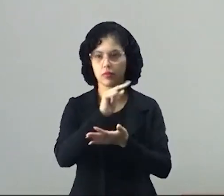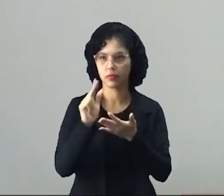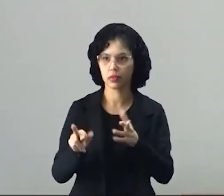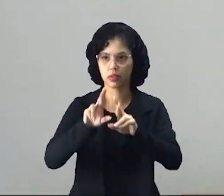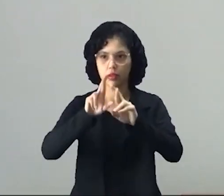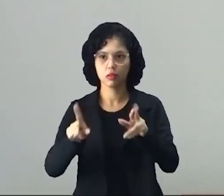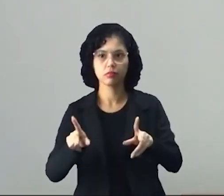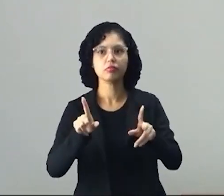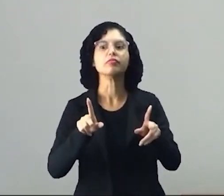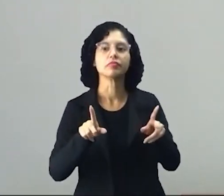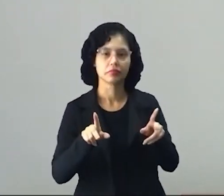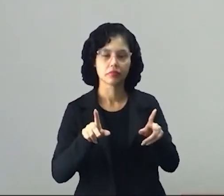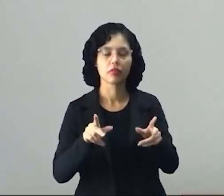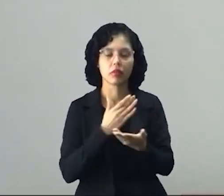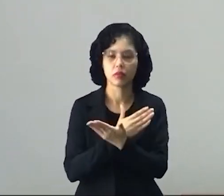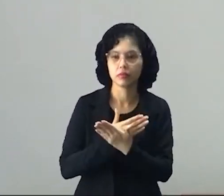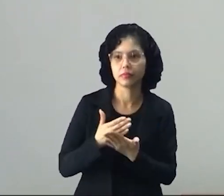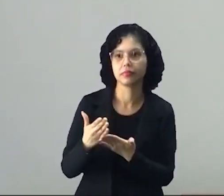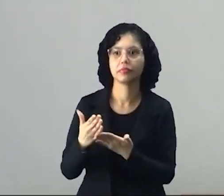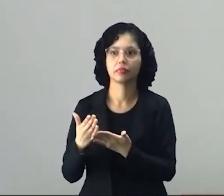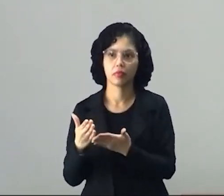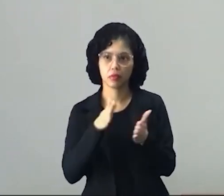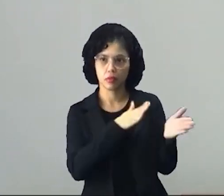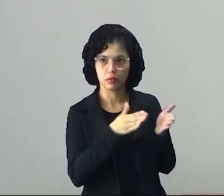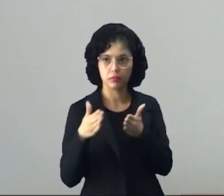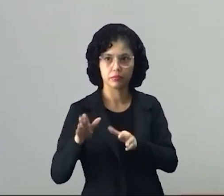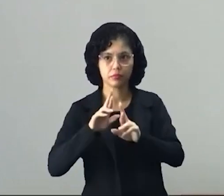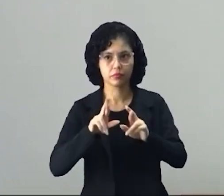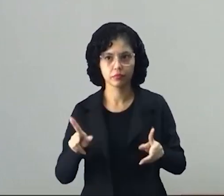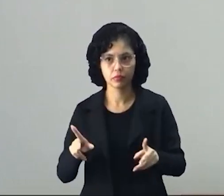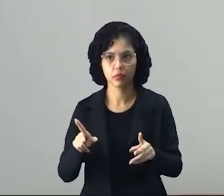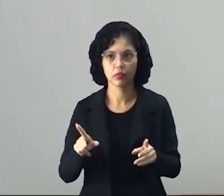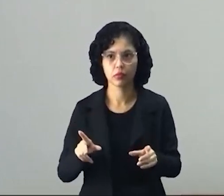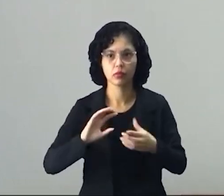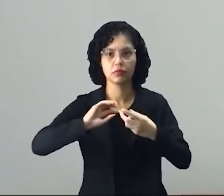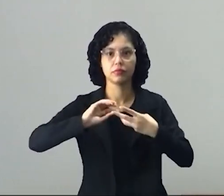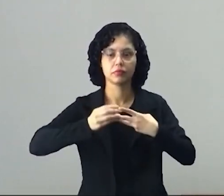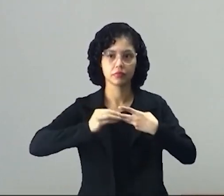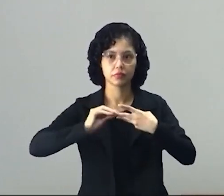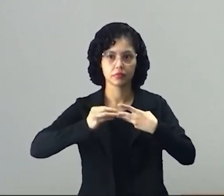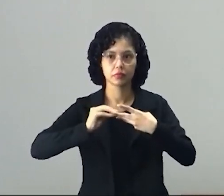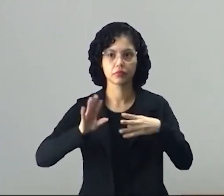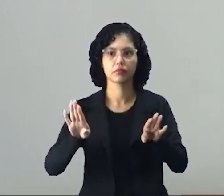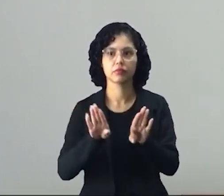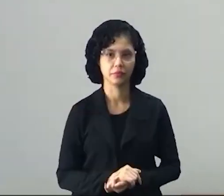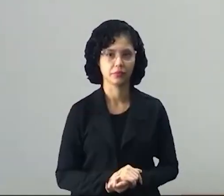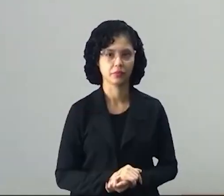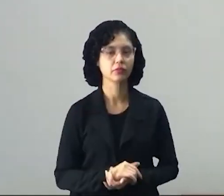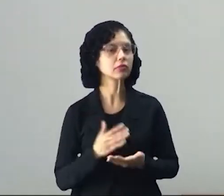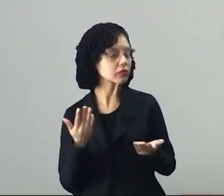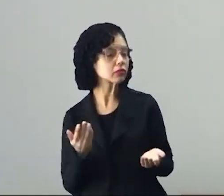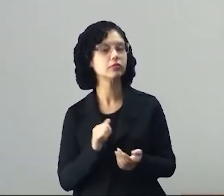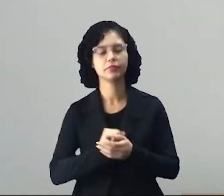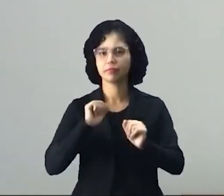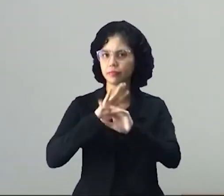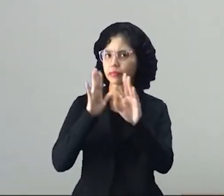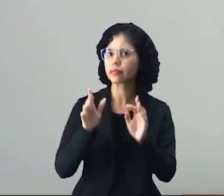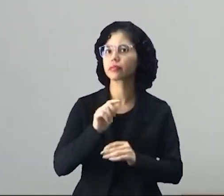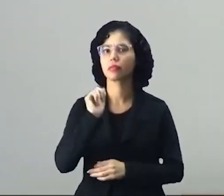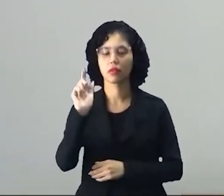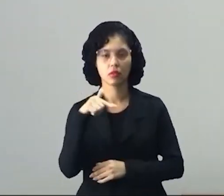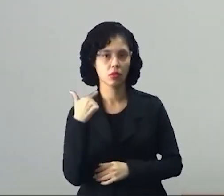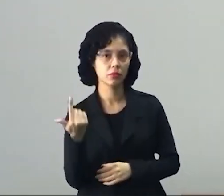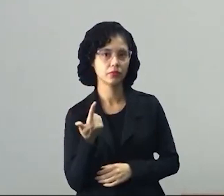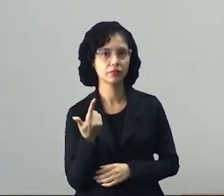essa diferenciação, ela começa a partir da diferenciação das células na blástula, tá? É lógico que os